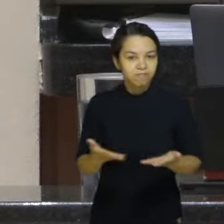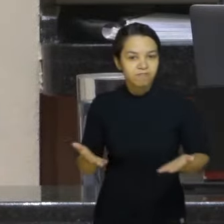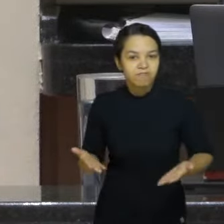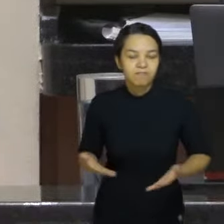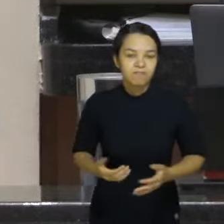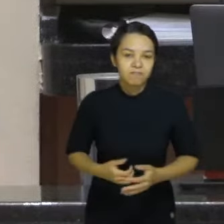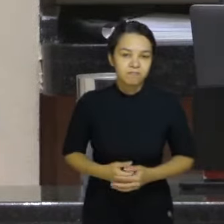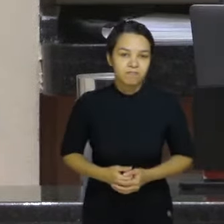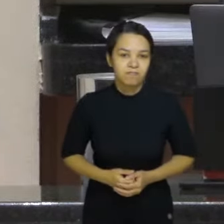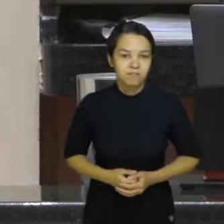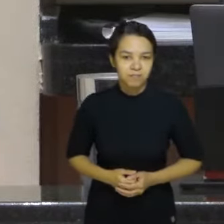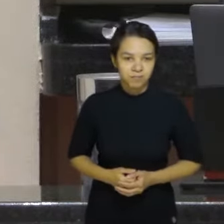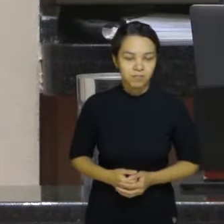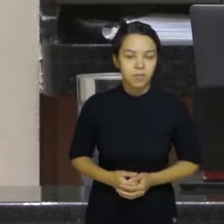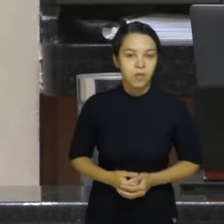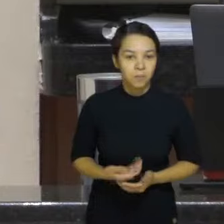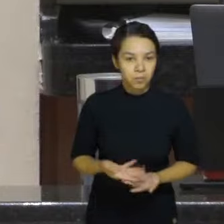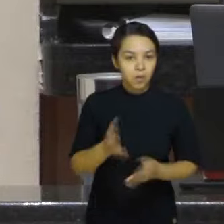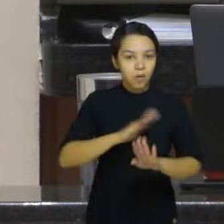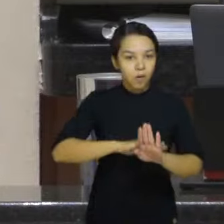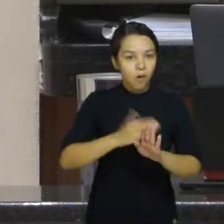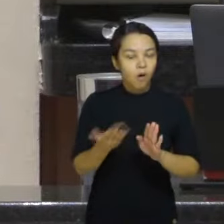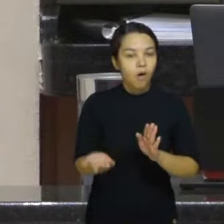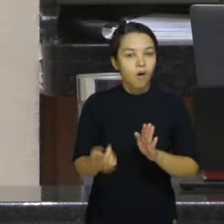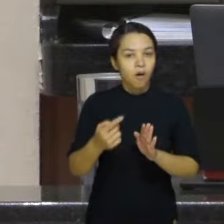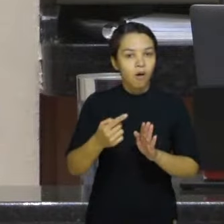pela prerrogativa que nos cabe, declarar